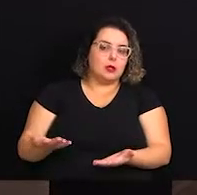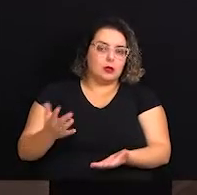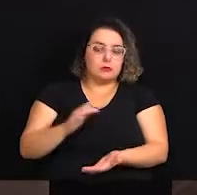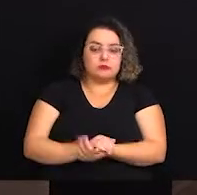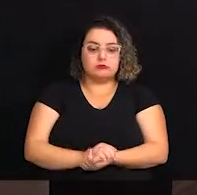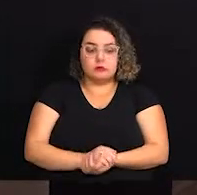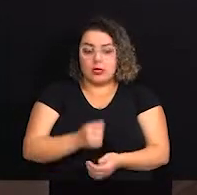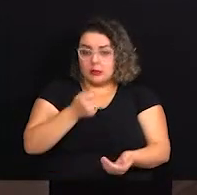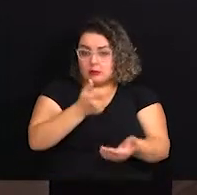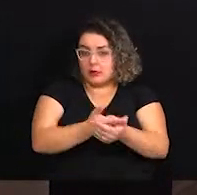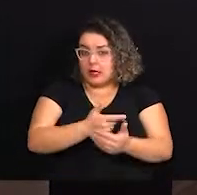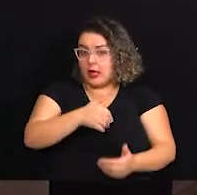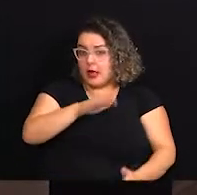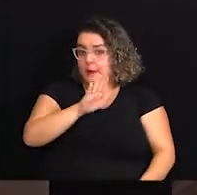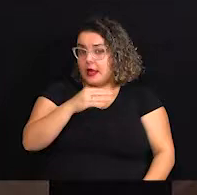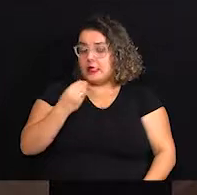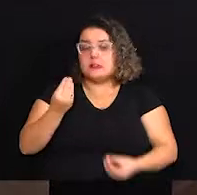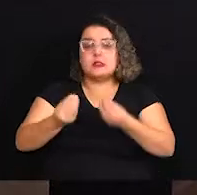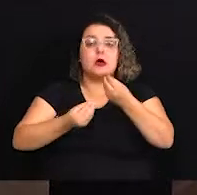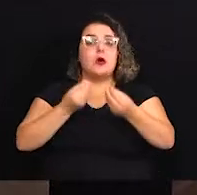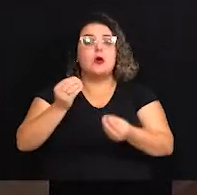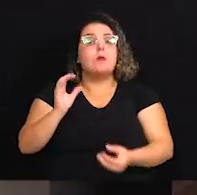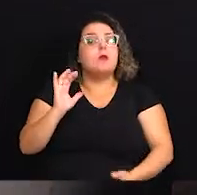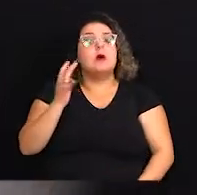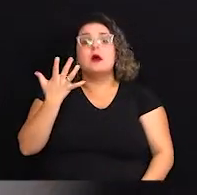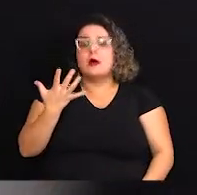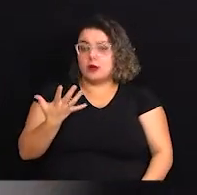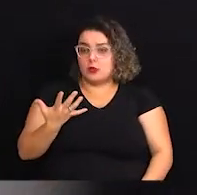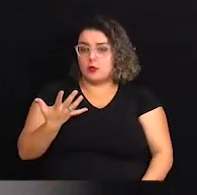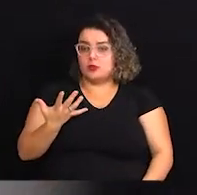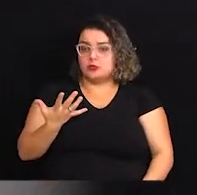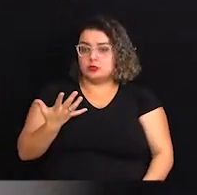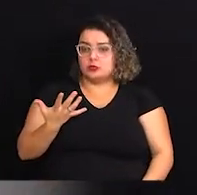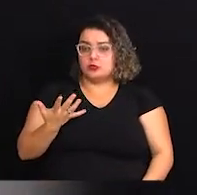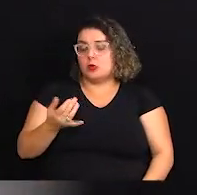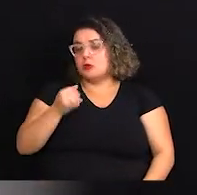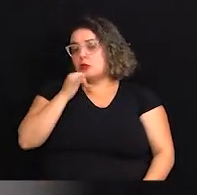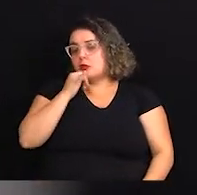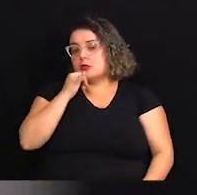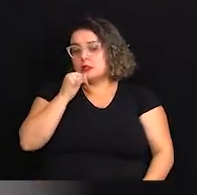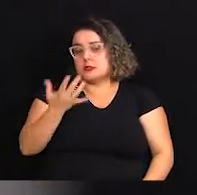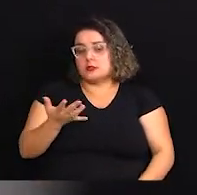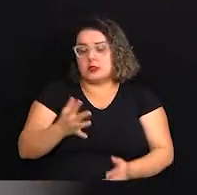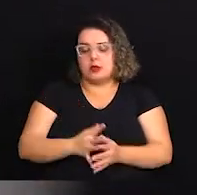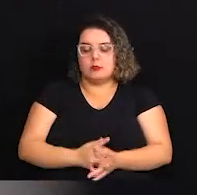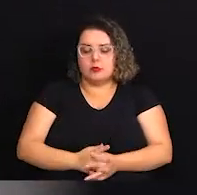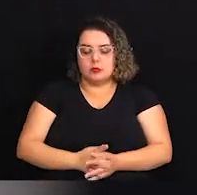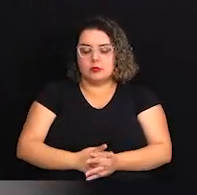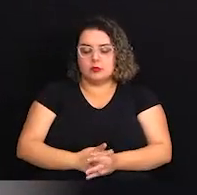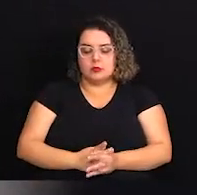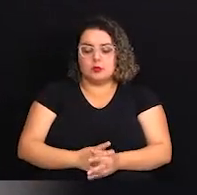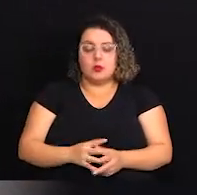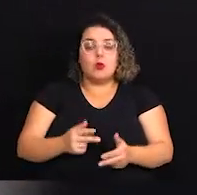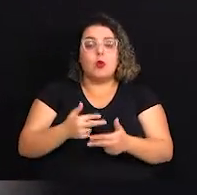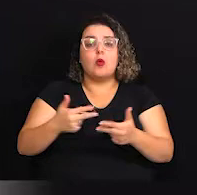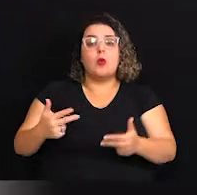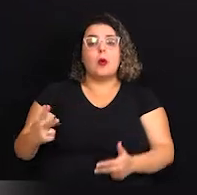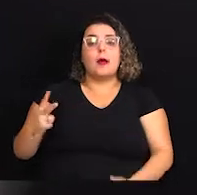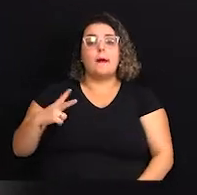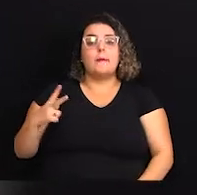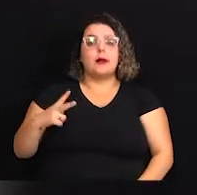das despesas? Como é que fica então a questão de coisas